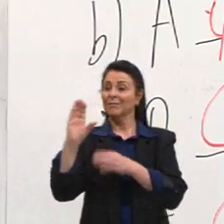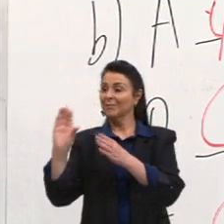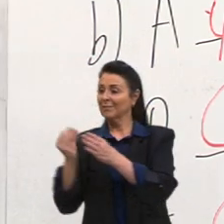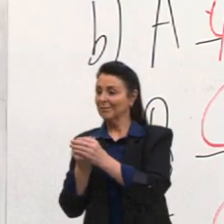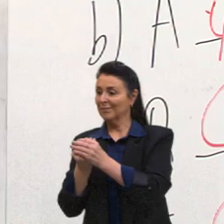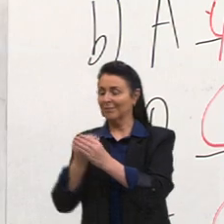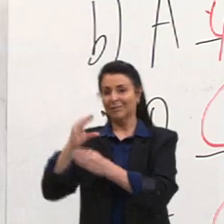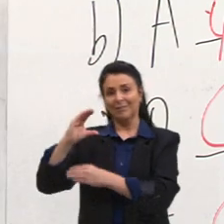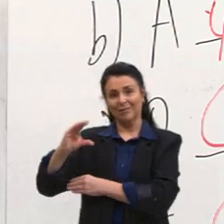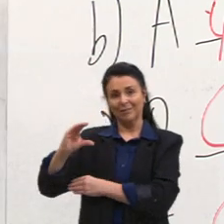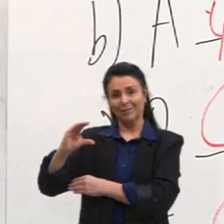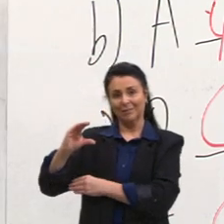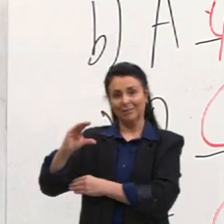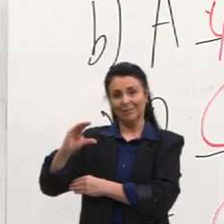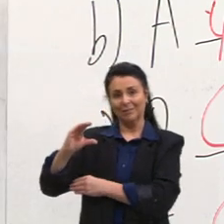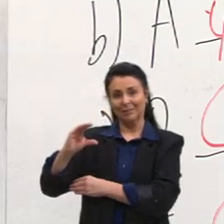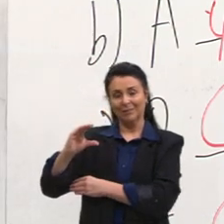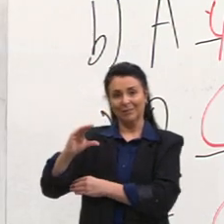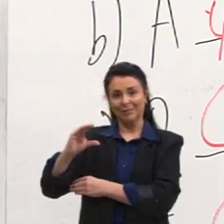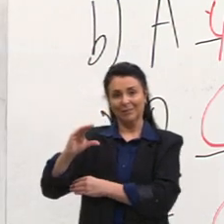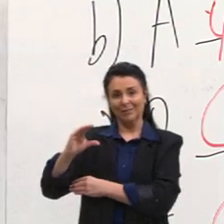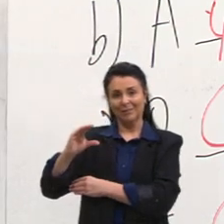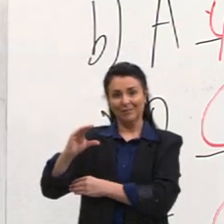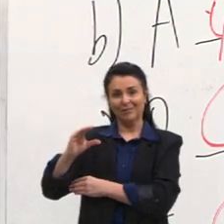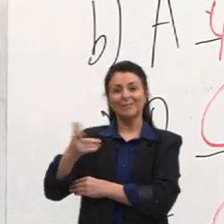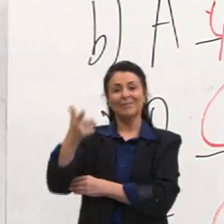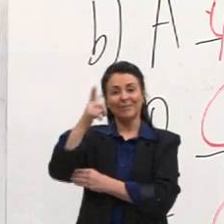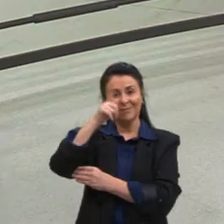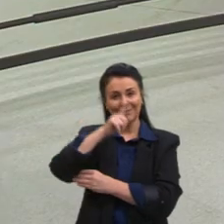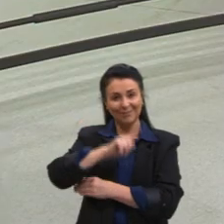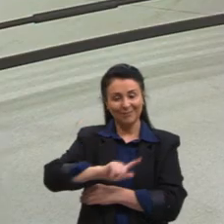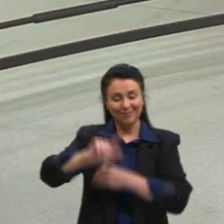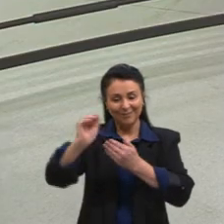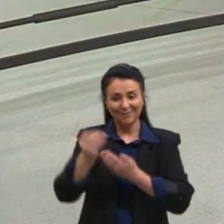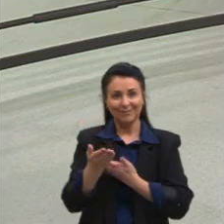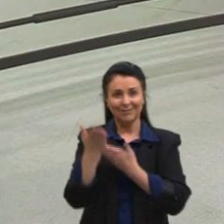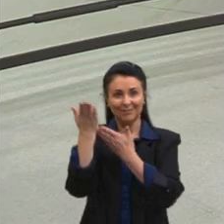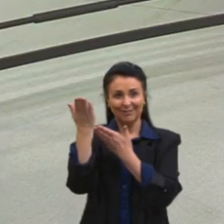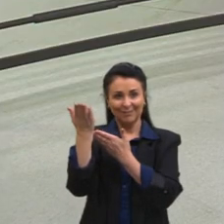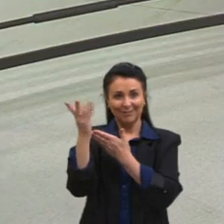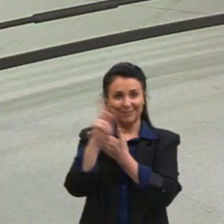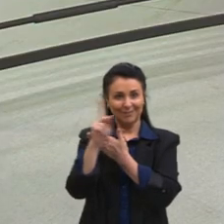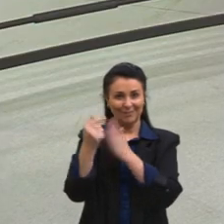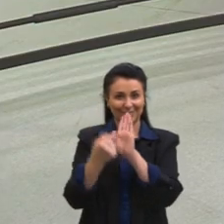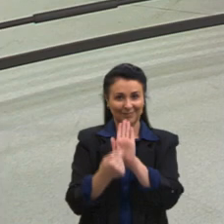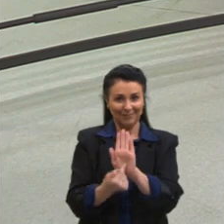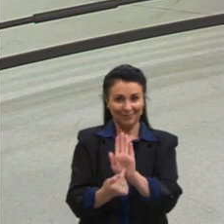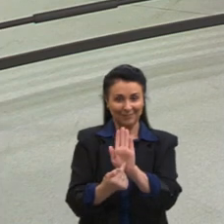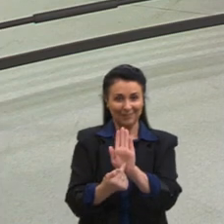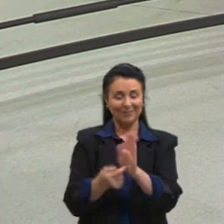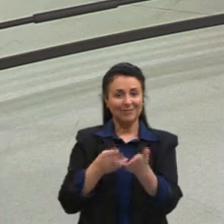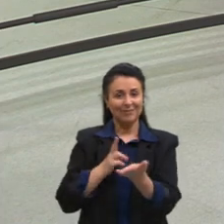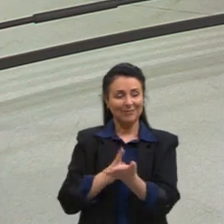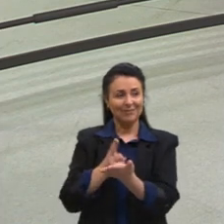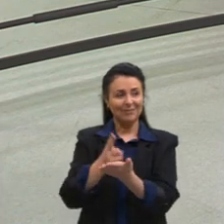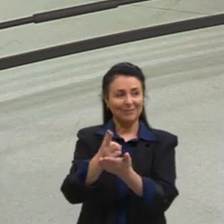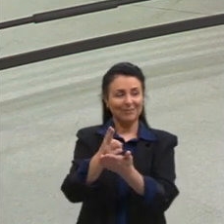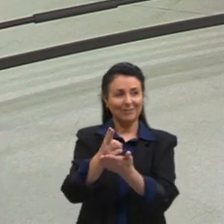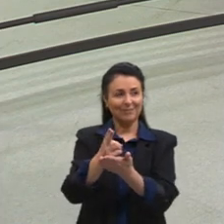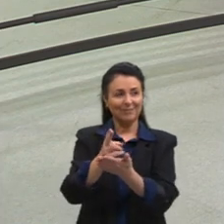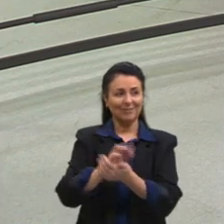ser o correto Então vamos voltar para o quadro ali para dar continuidade